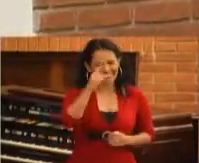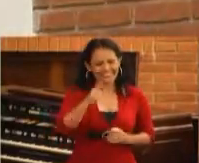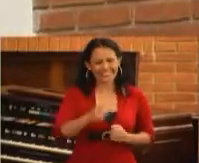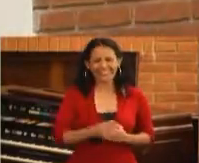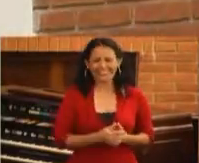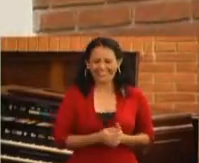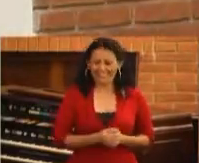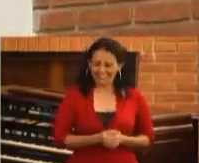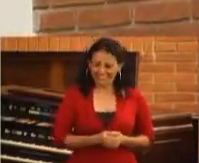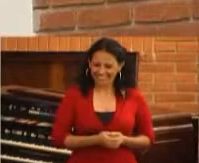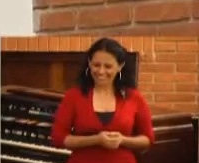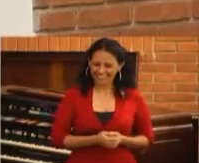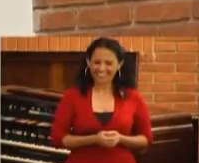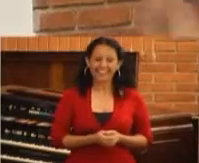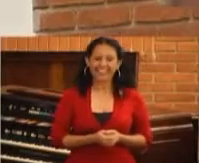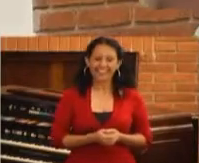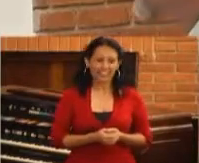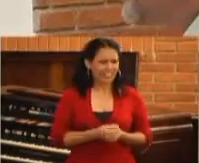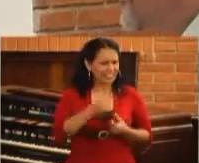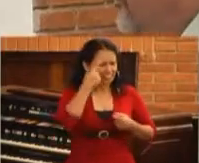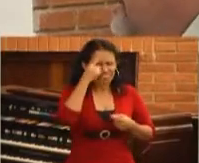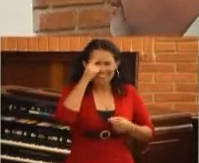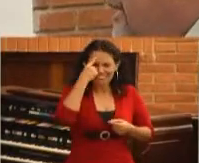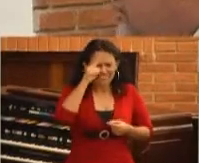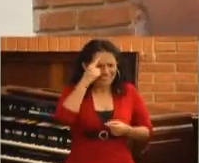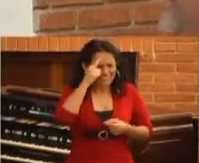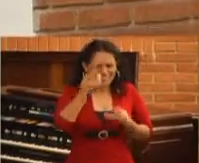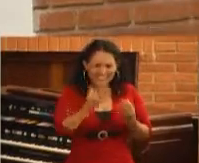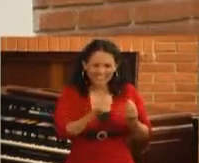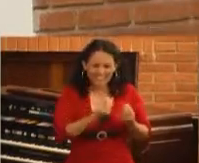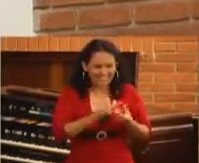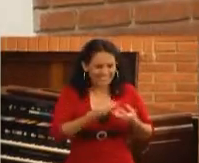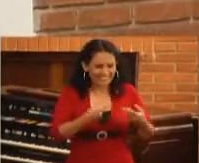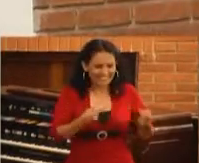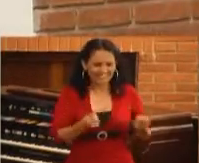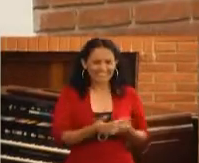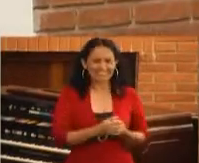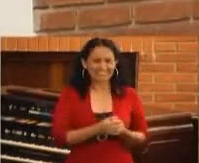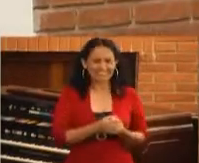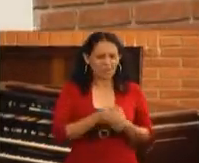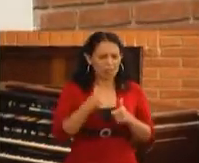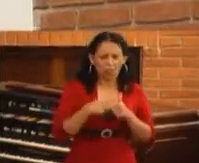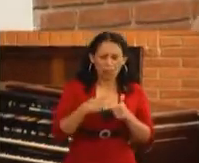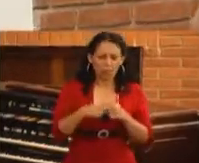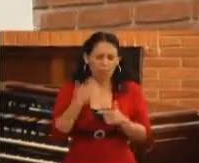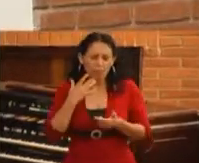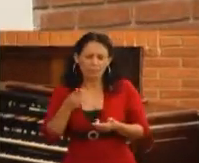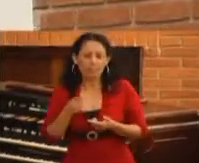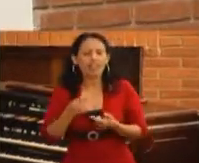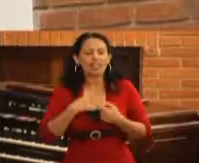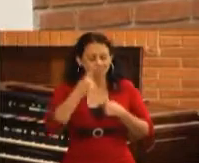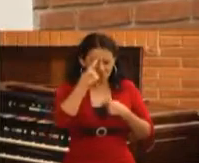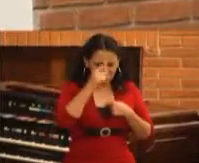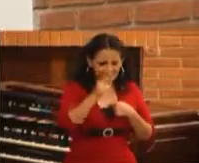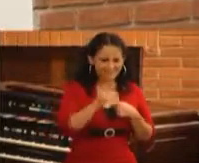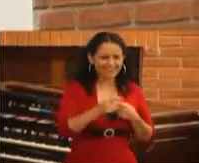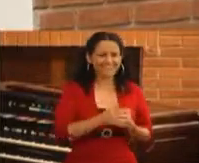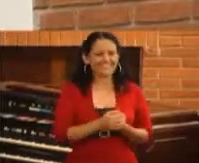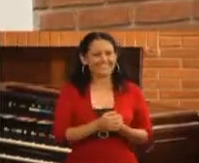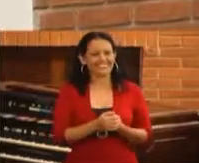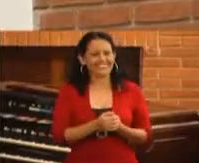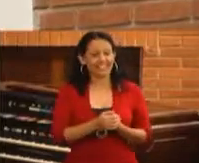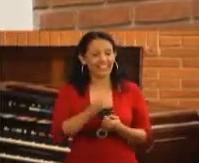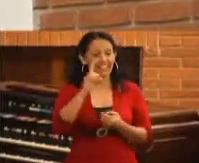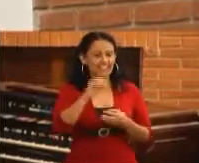Rafael inventar invenções. É um menino que inventa invenções, que é uma coisa impressionante. Porque Deus deu para ele, e Deus não